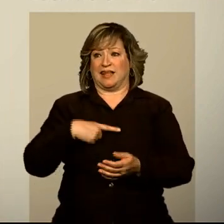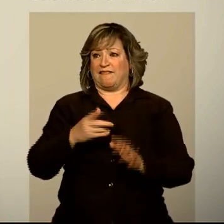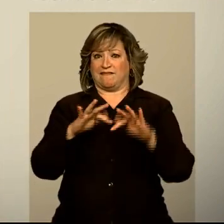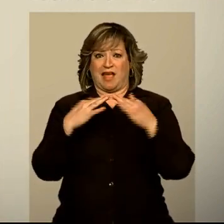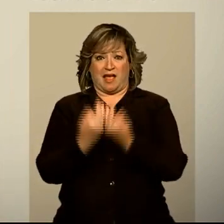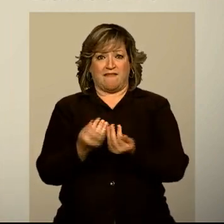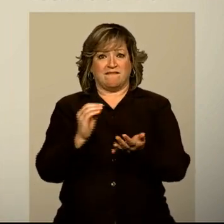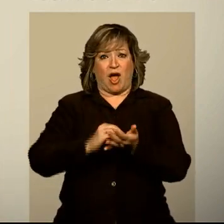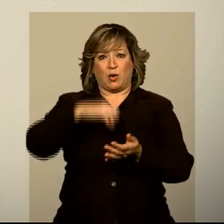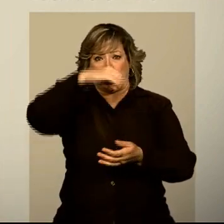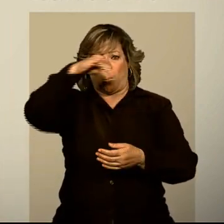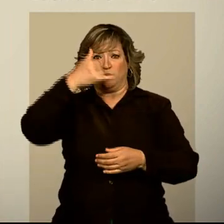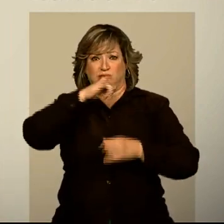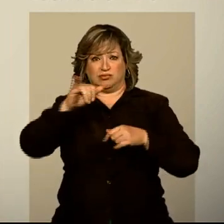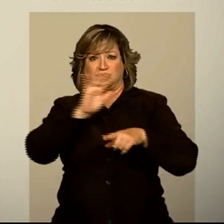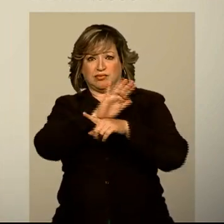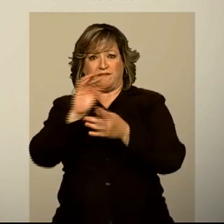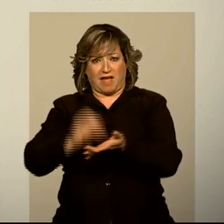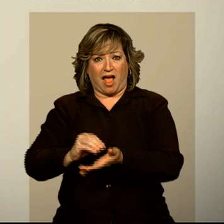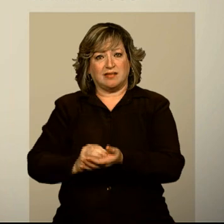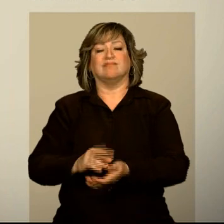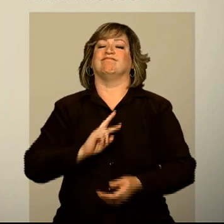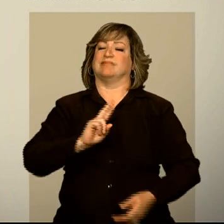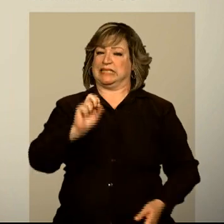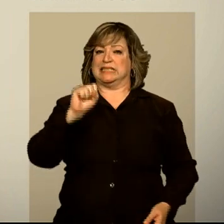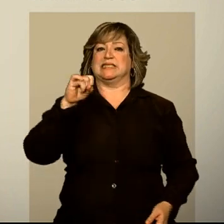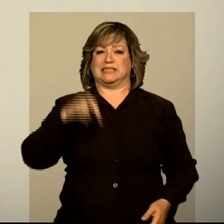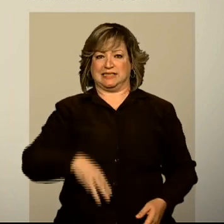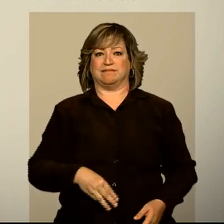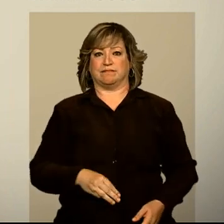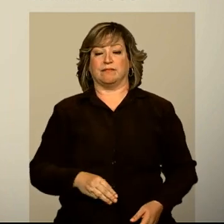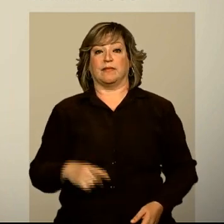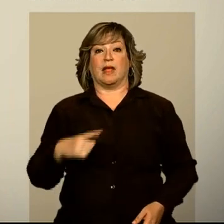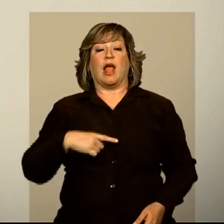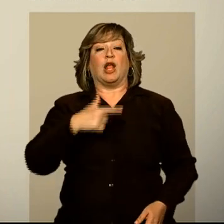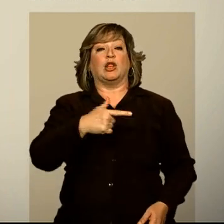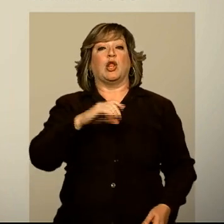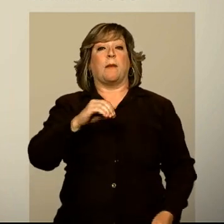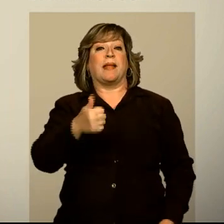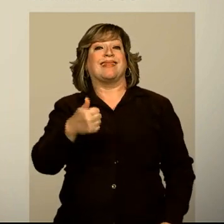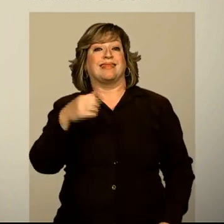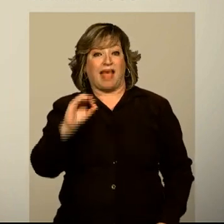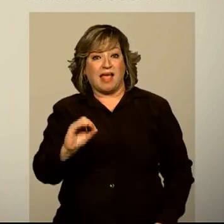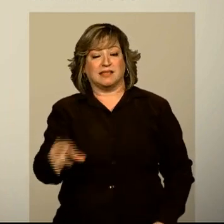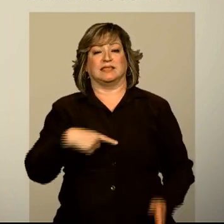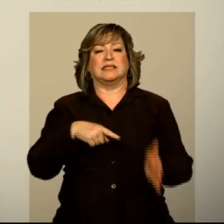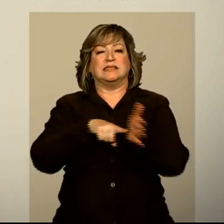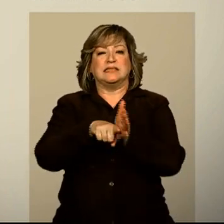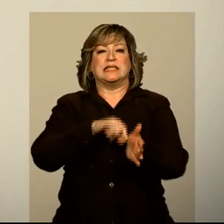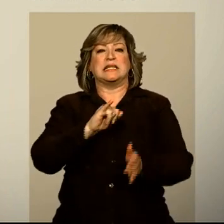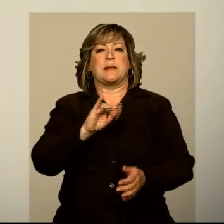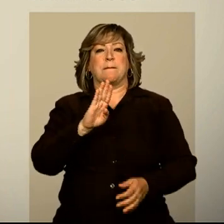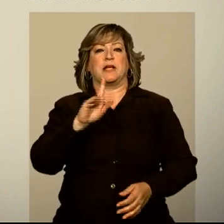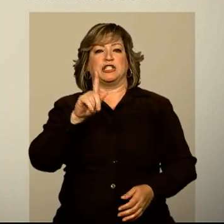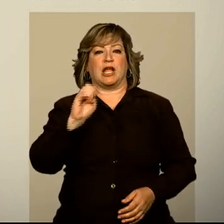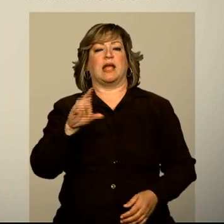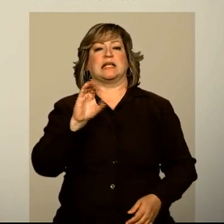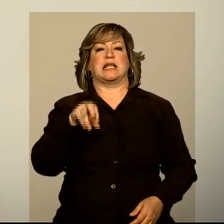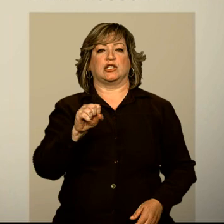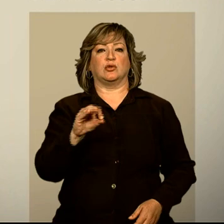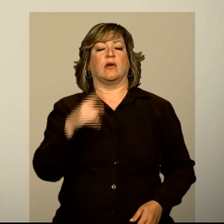ser beneficiadas pelo Luz Para Todos presidenta Tem sim Luciano em 2010 o Censo do IBGE